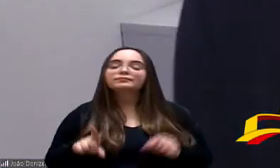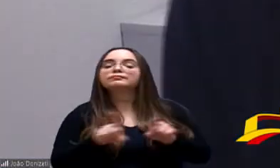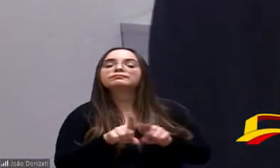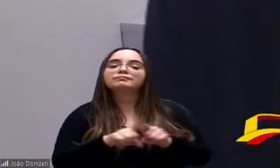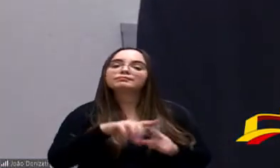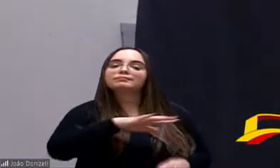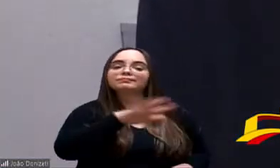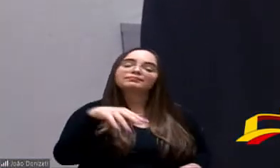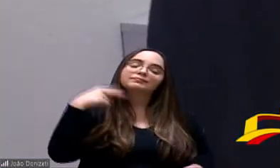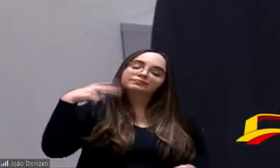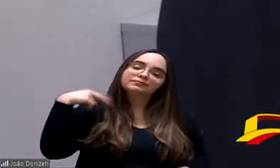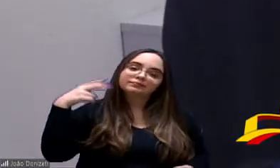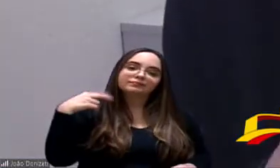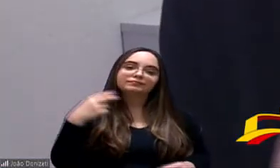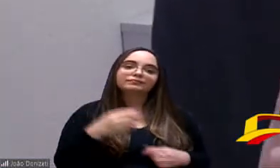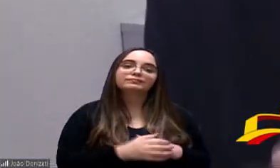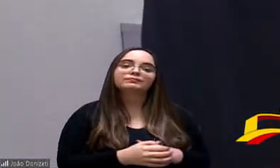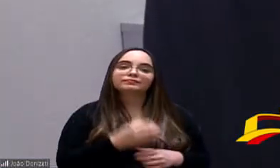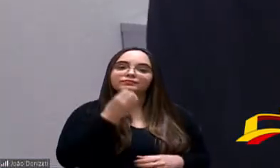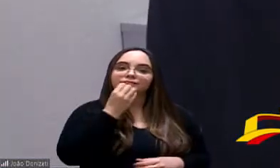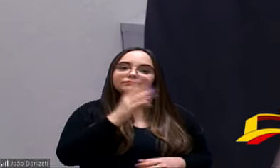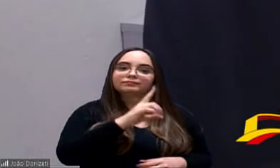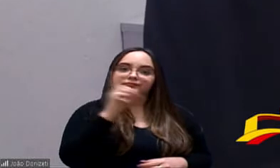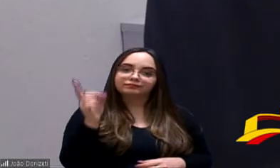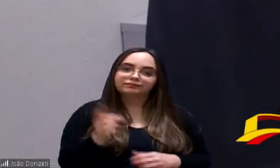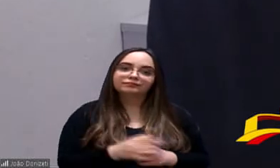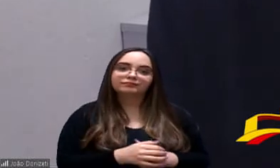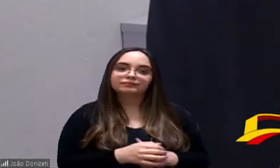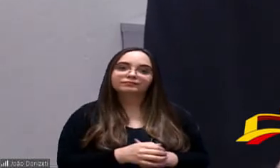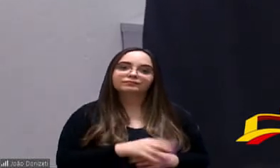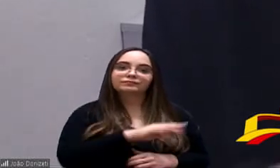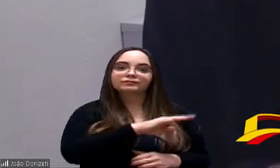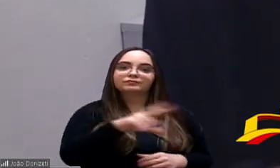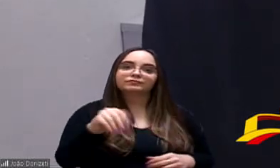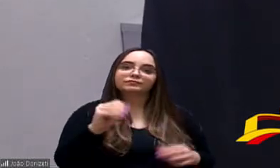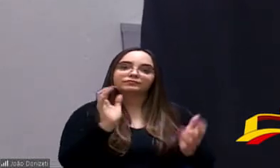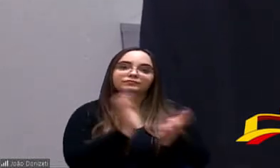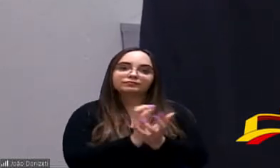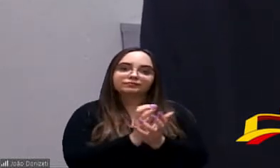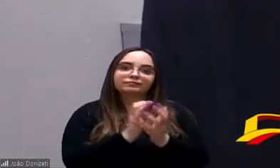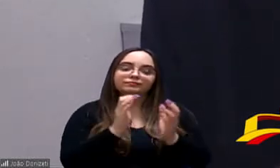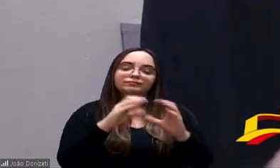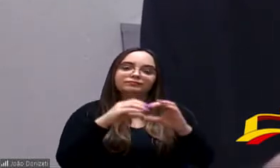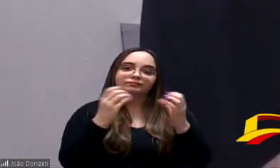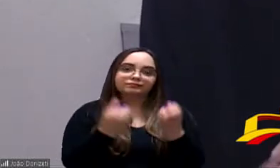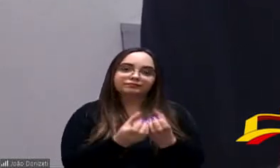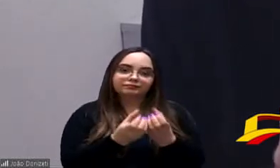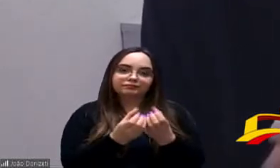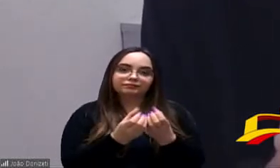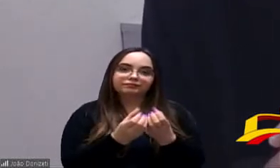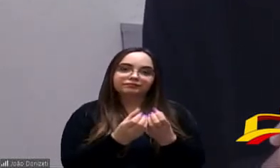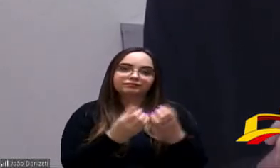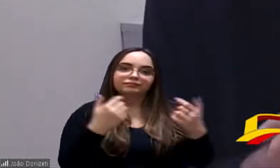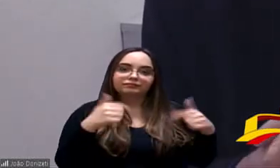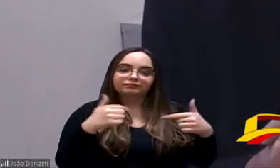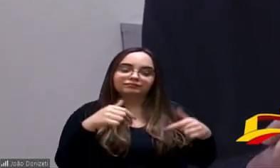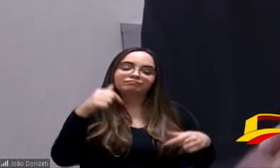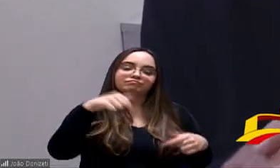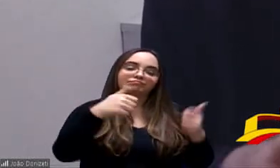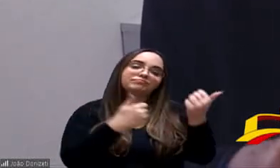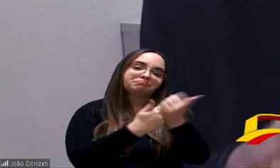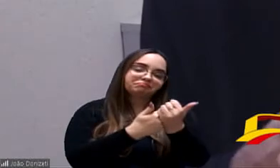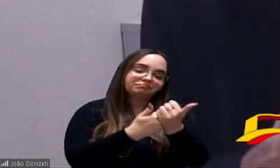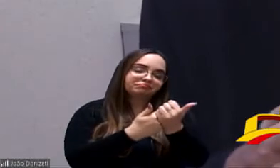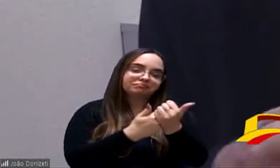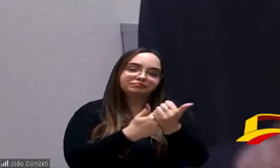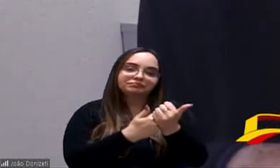Bom dia, senhoras vereadores. Meu bom dia a toda a equipe da Câmara Municipal que presta serviço de assessoria